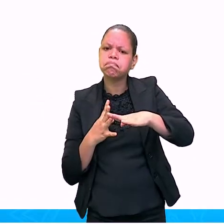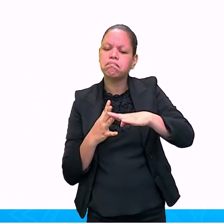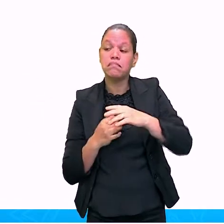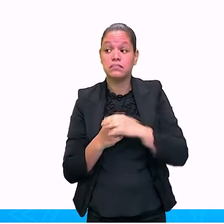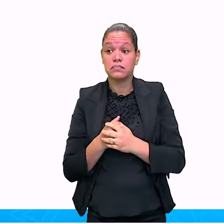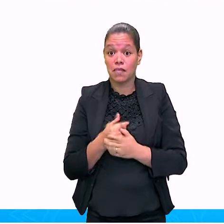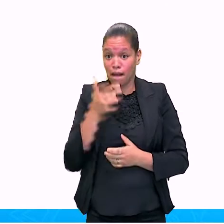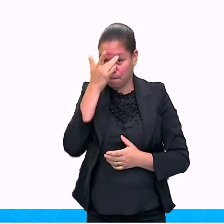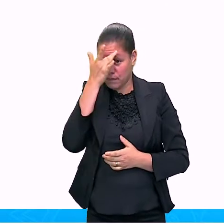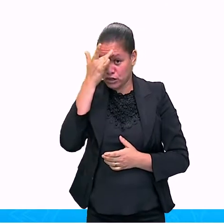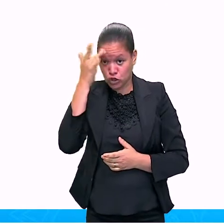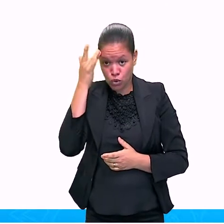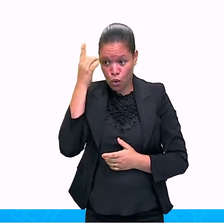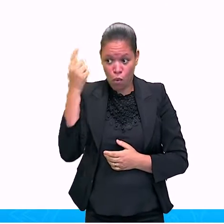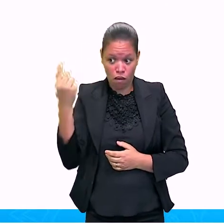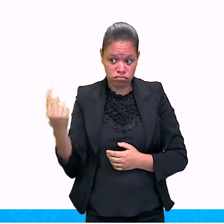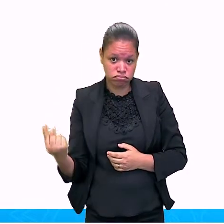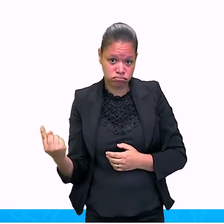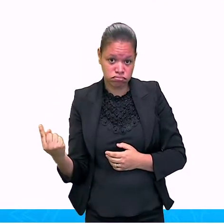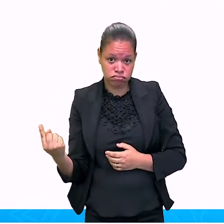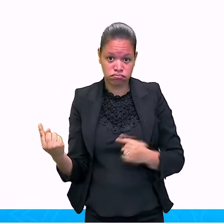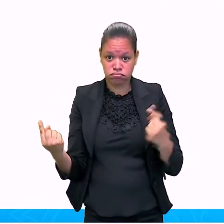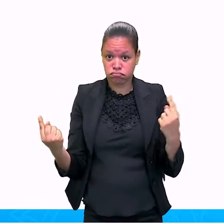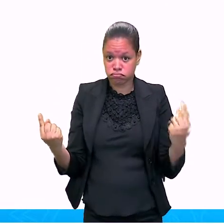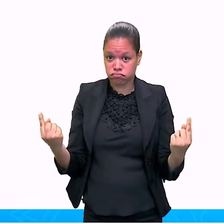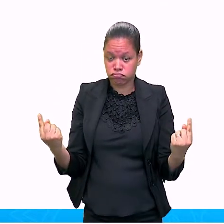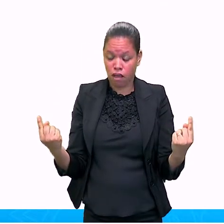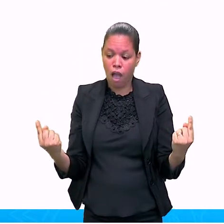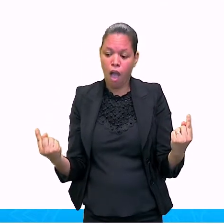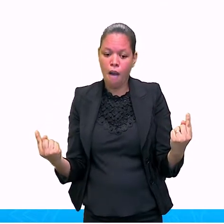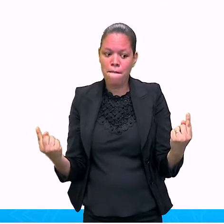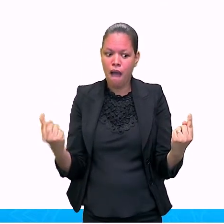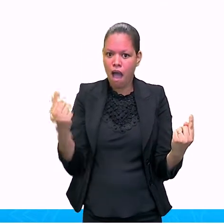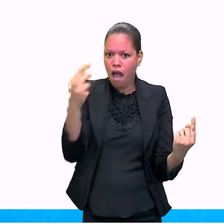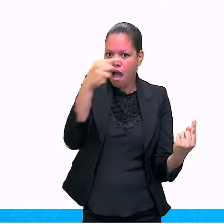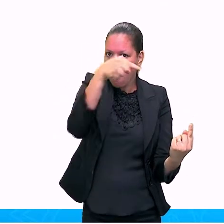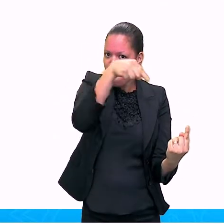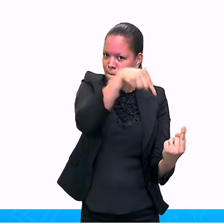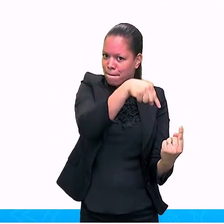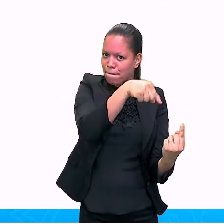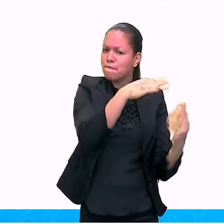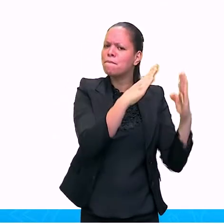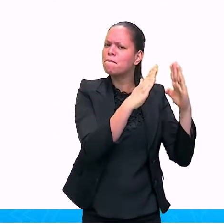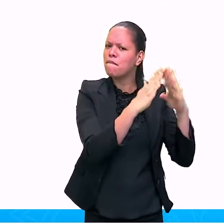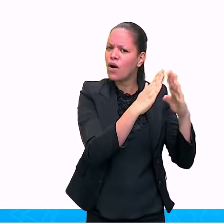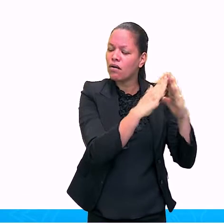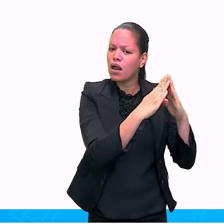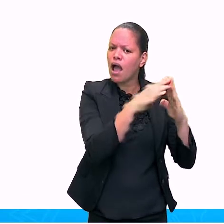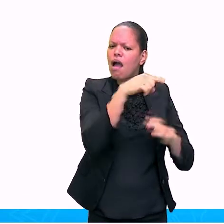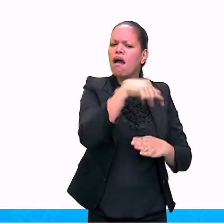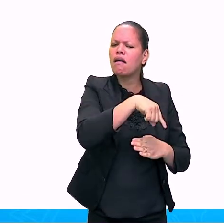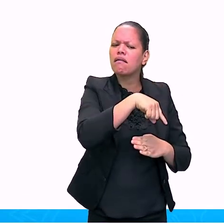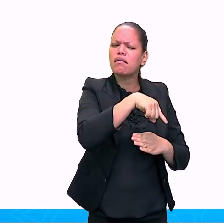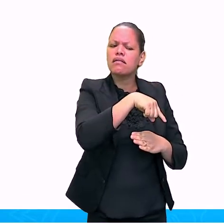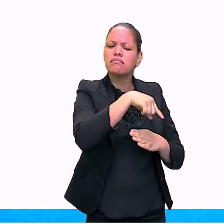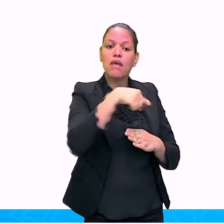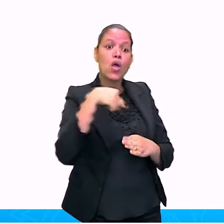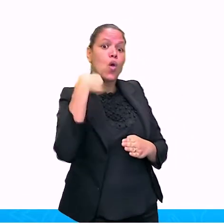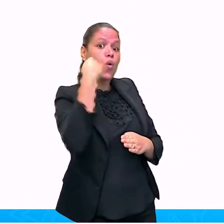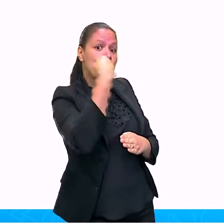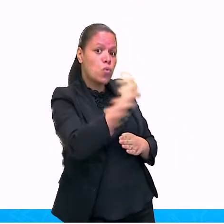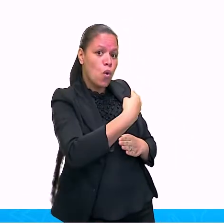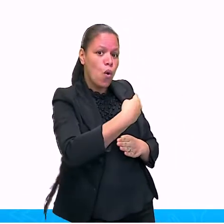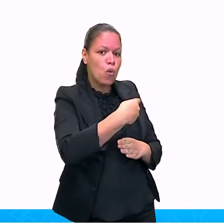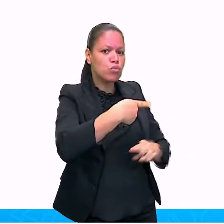essa imagem. Então, essa pessoa está saindo do seu país para fazer o quê? Morada, trabalhar, buscar melhores condições